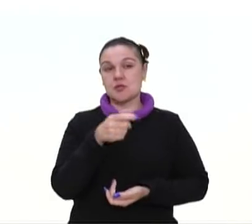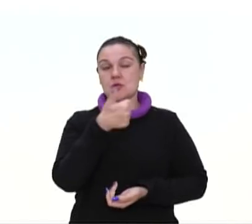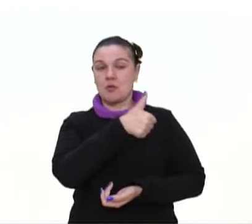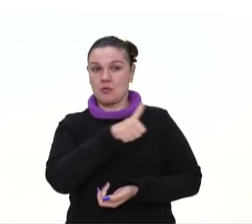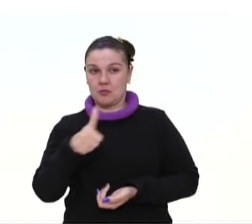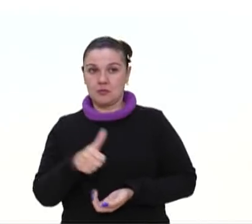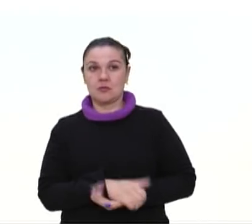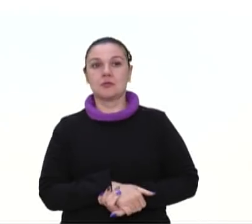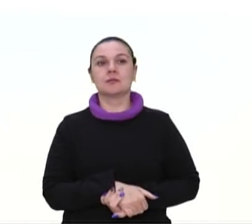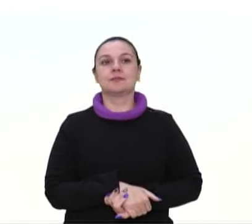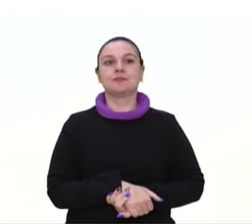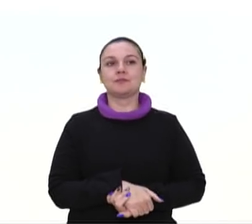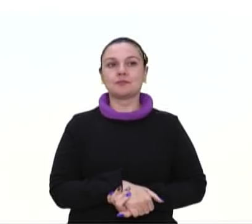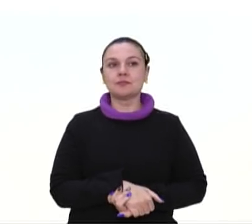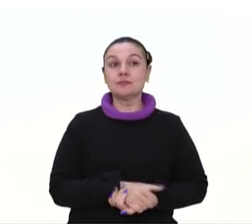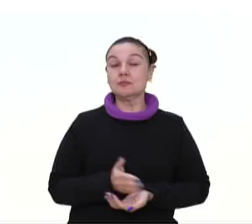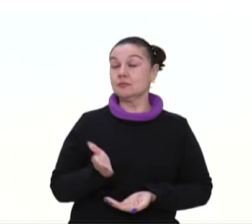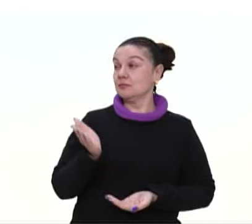a 11,